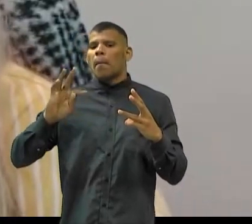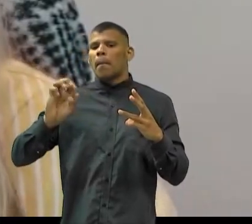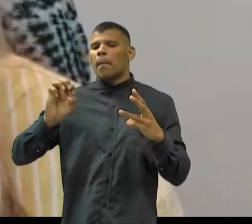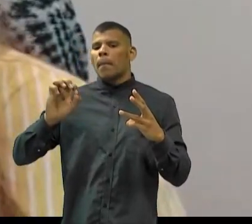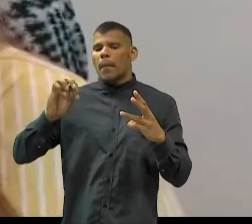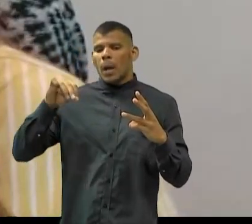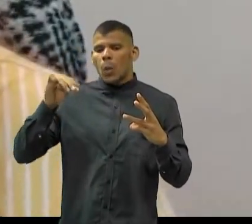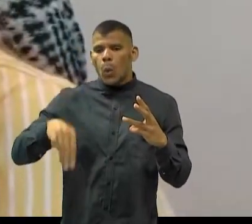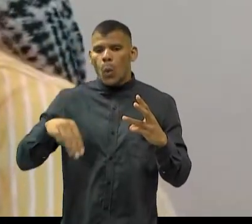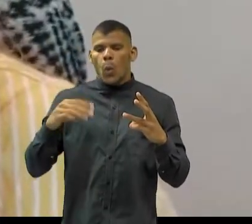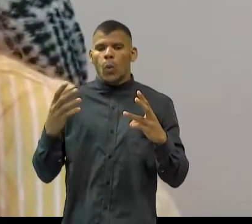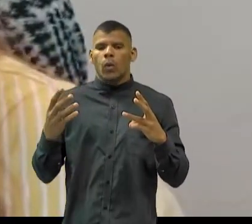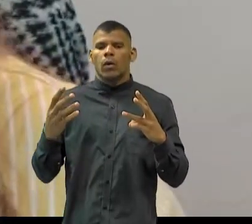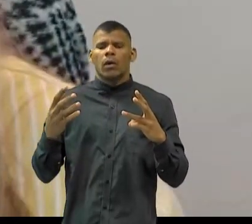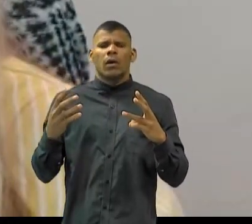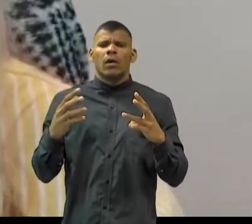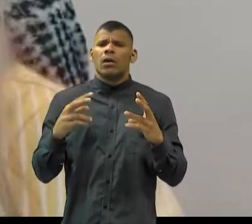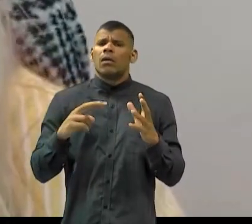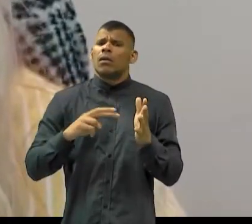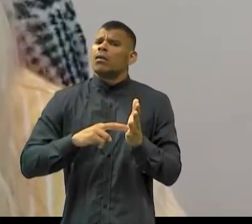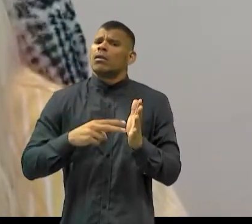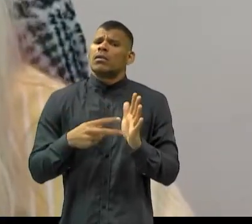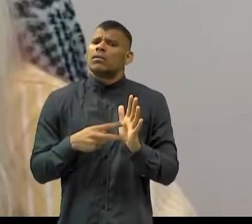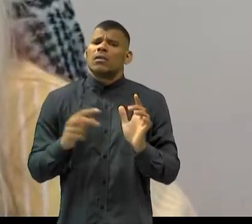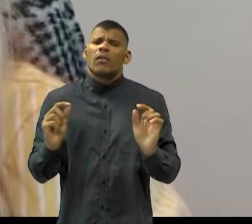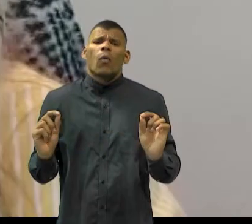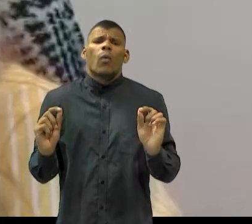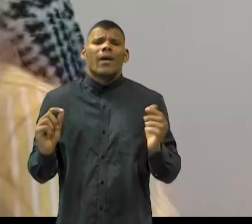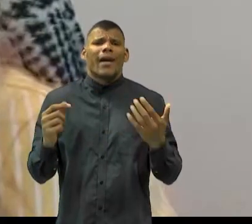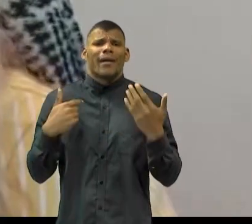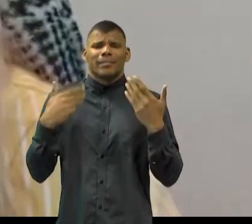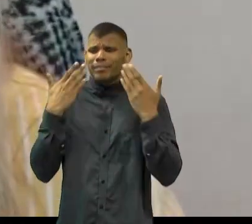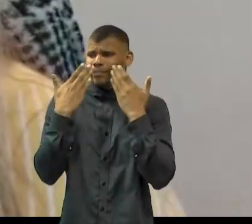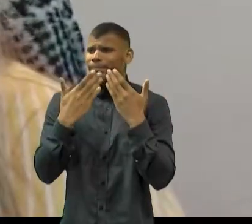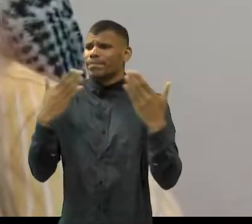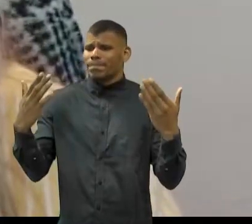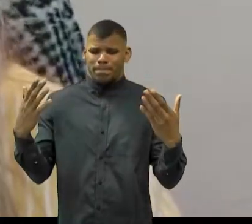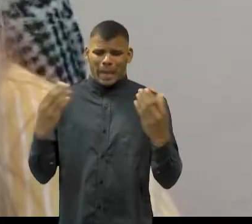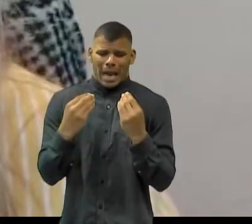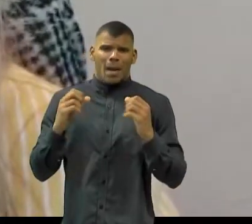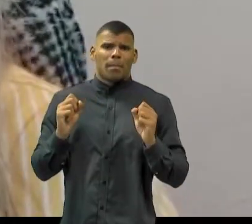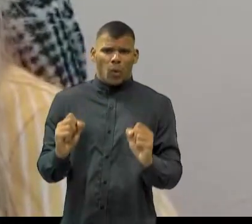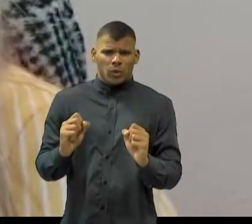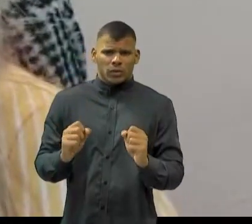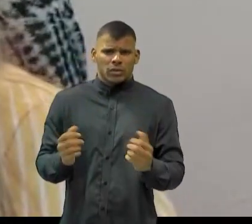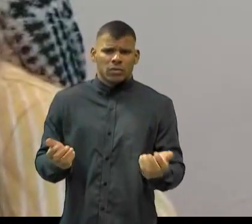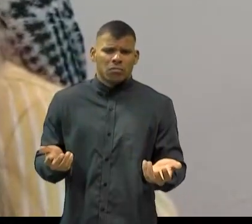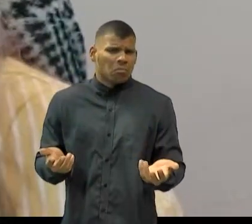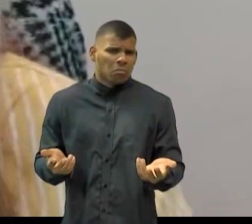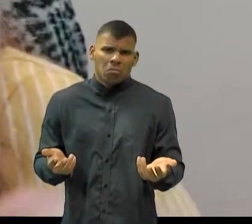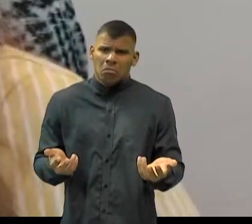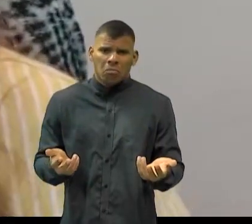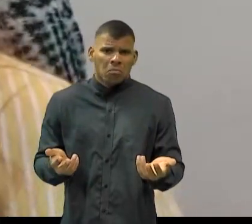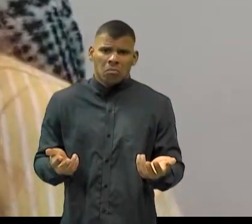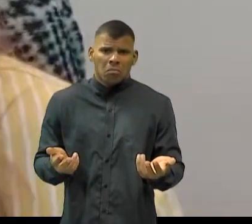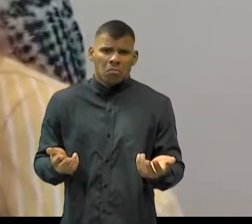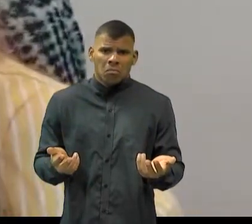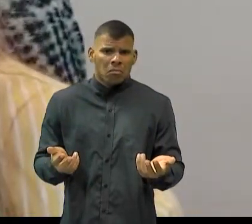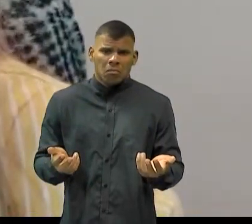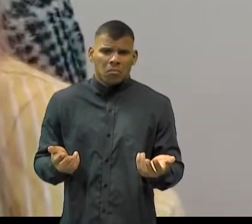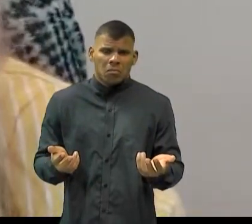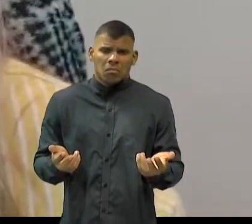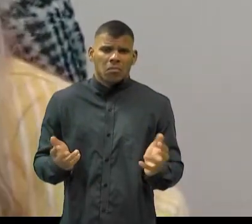Isso não significa que seja uma porta aberta para que aquela pessoa mexa no seu corpo. Essa